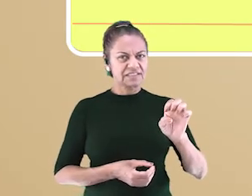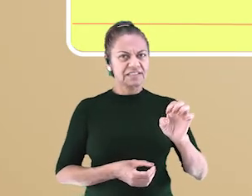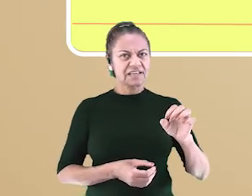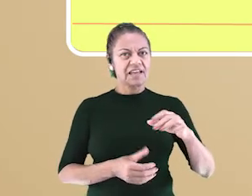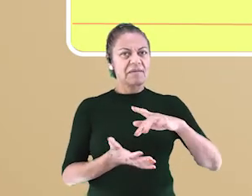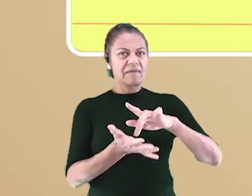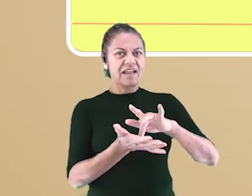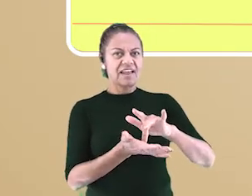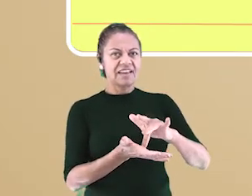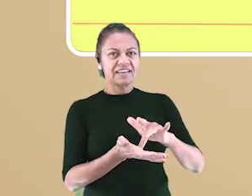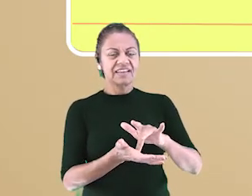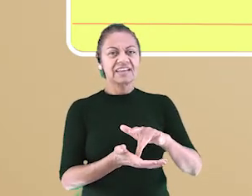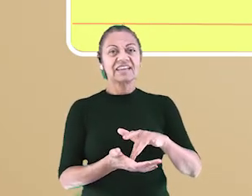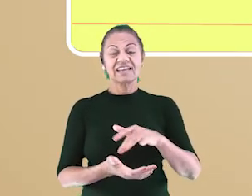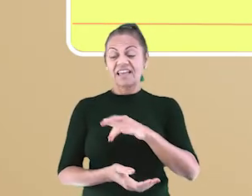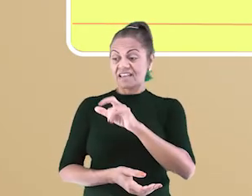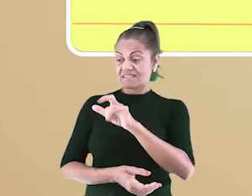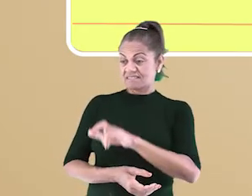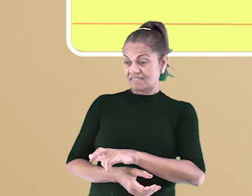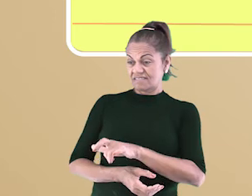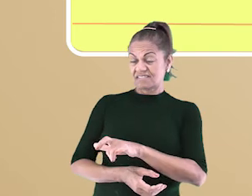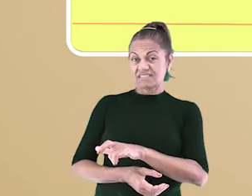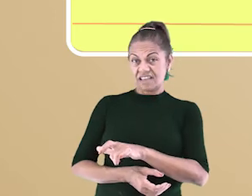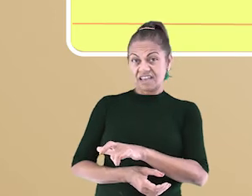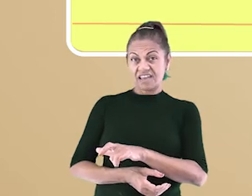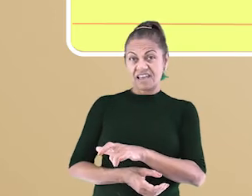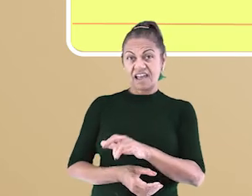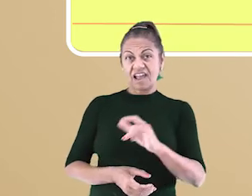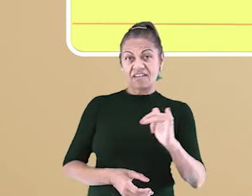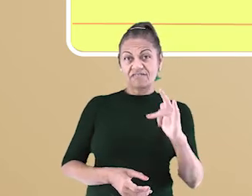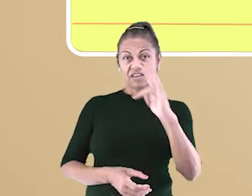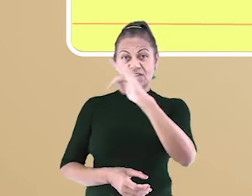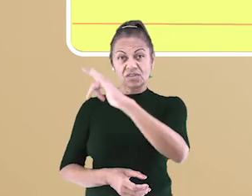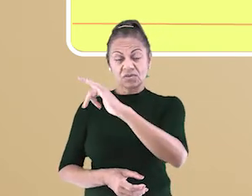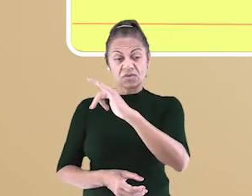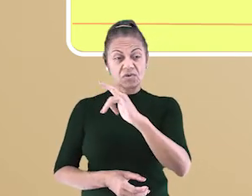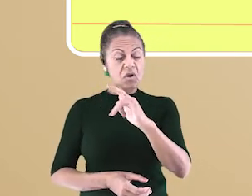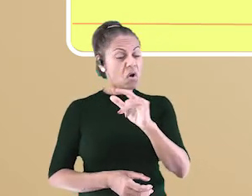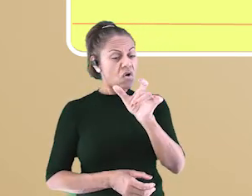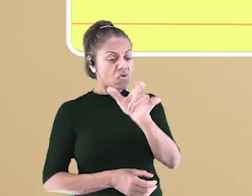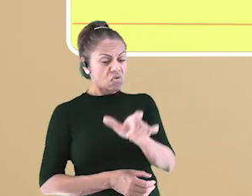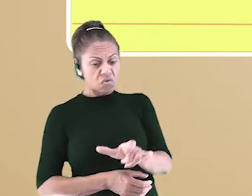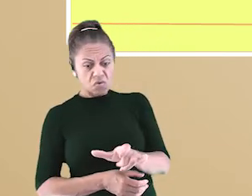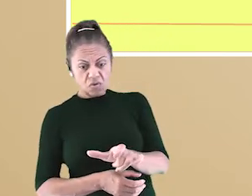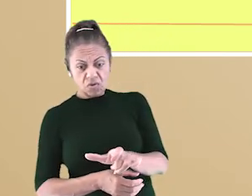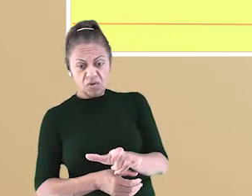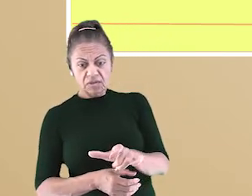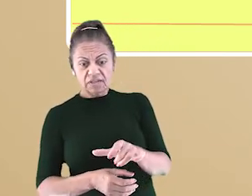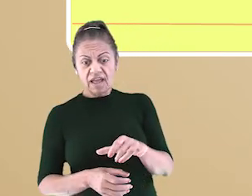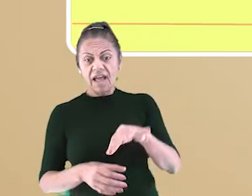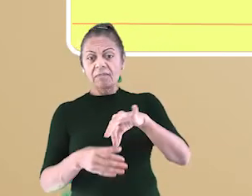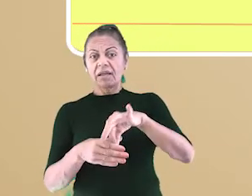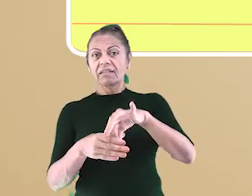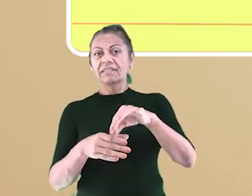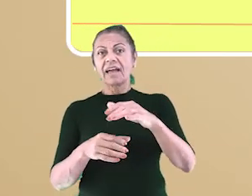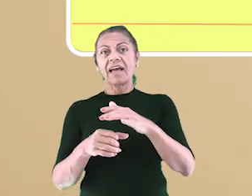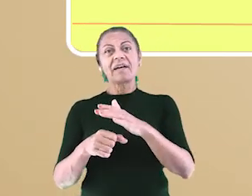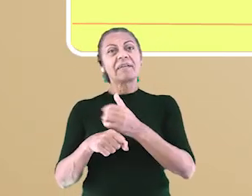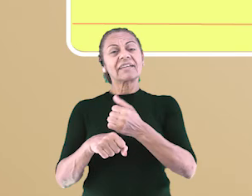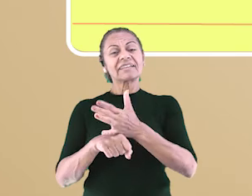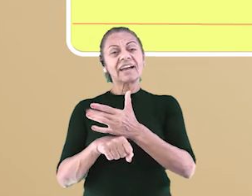ser bailarina, Zé quer ser aviador, Carlos vai plantar batatas, Juca quer ser um